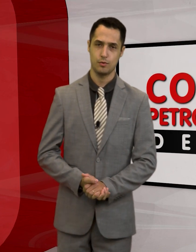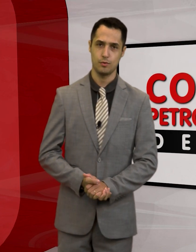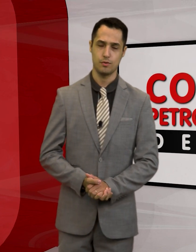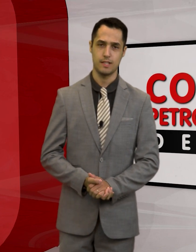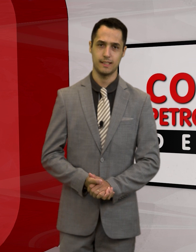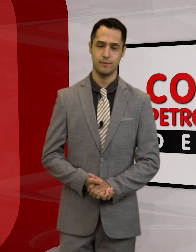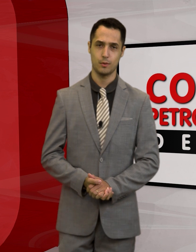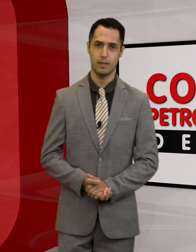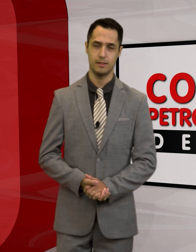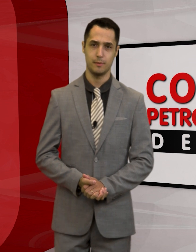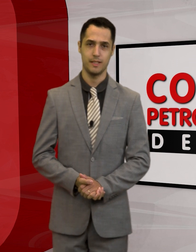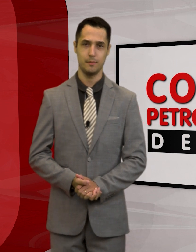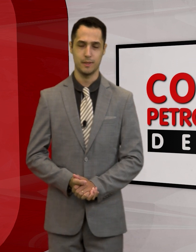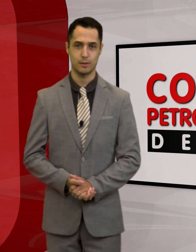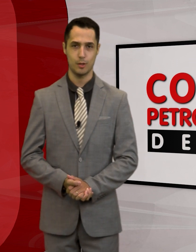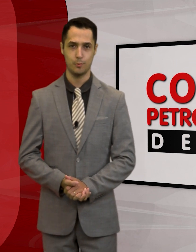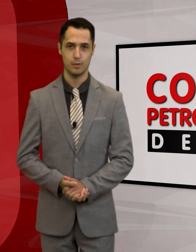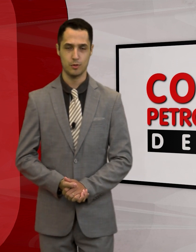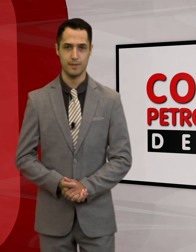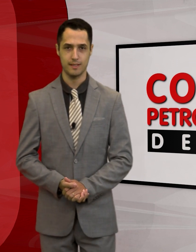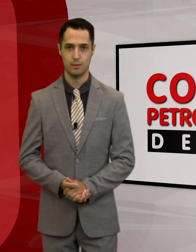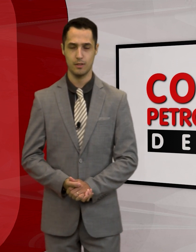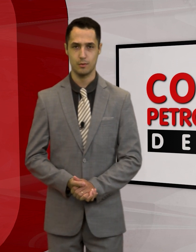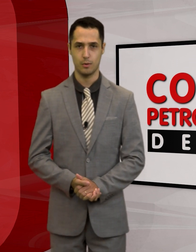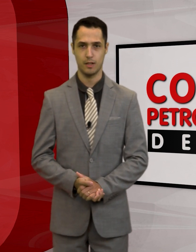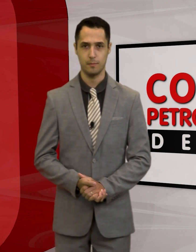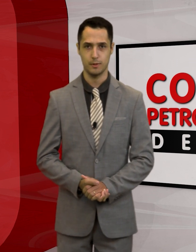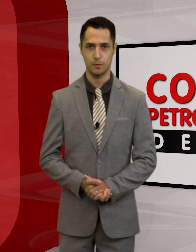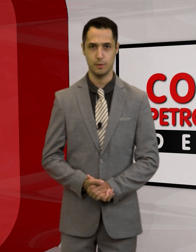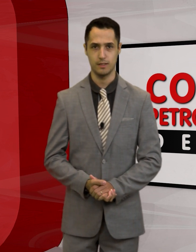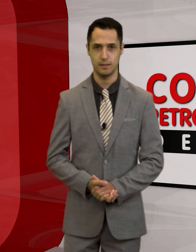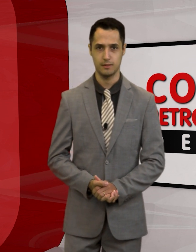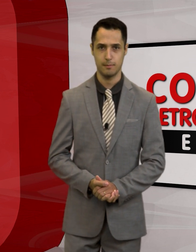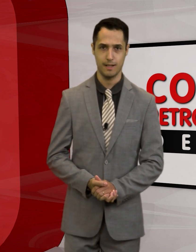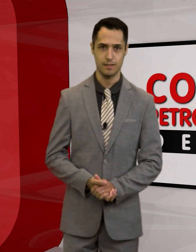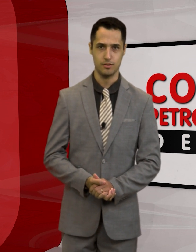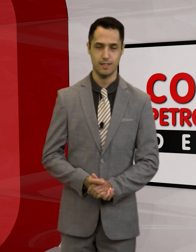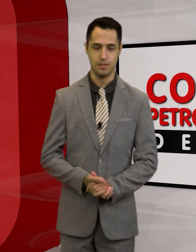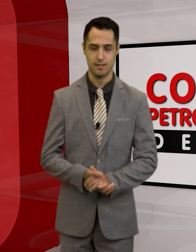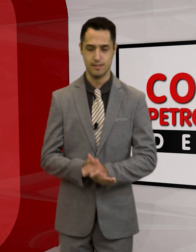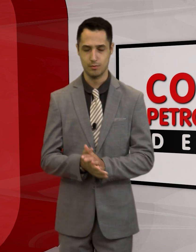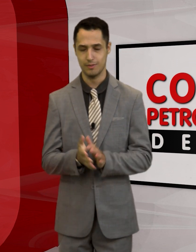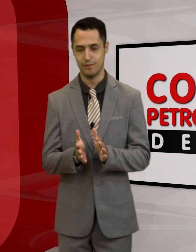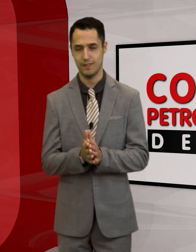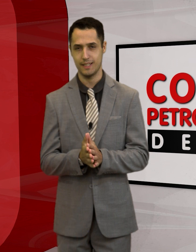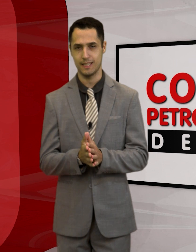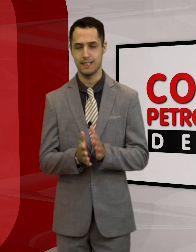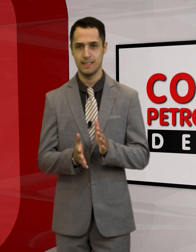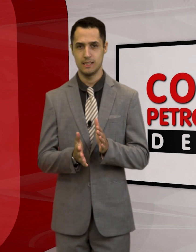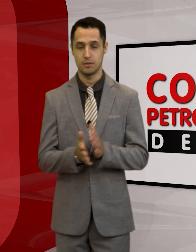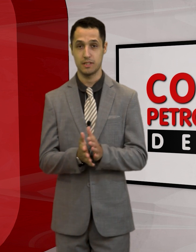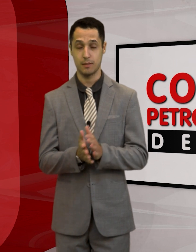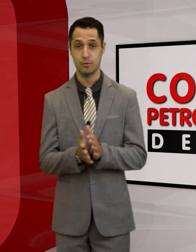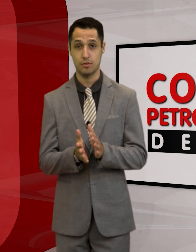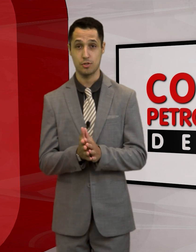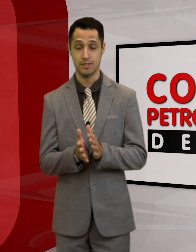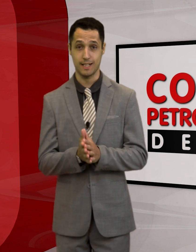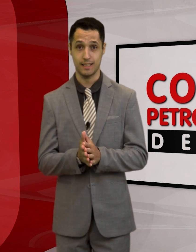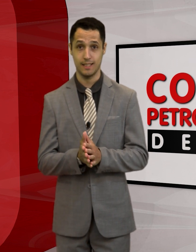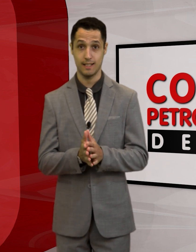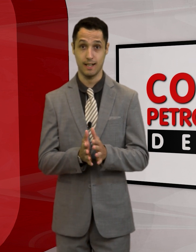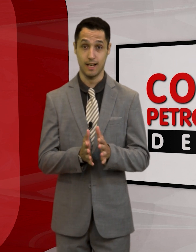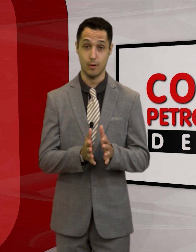Direto dos estúdios da TV Correio da Manhã em Petrópolis, começa agora o Correio Petropolitano Debate desta segunda-feira. Hoje